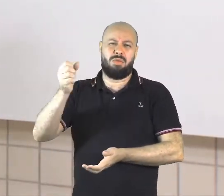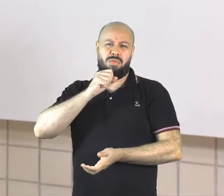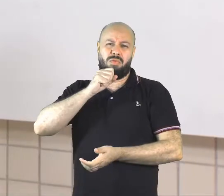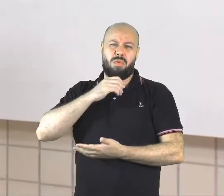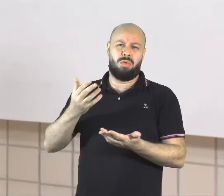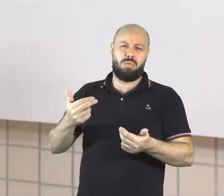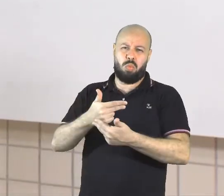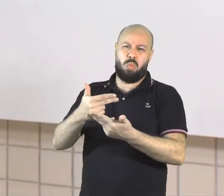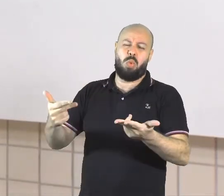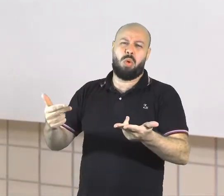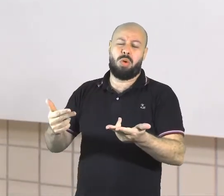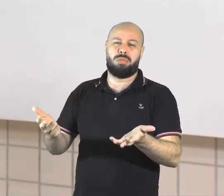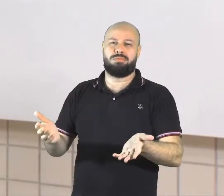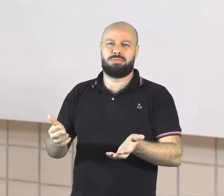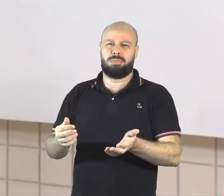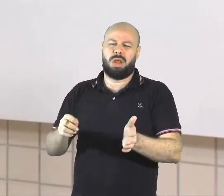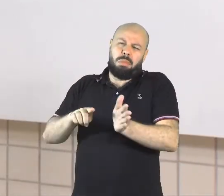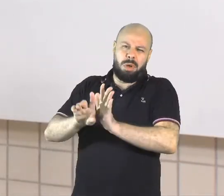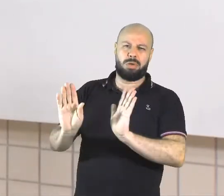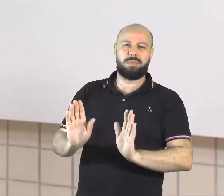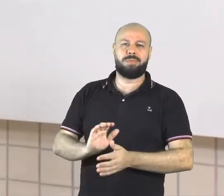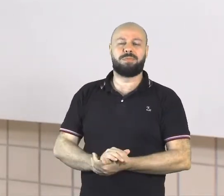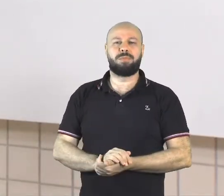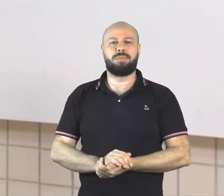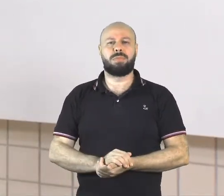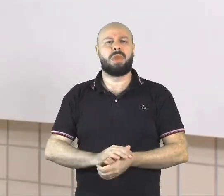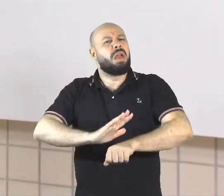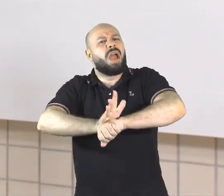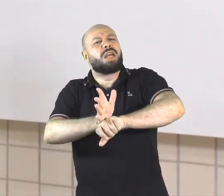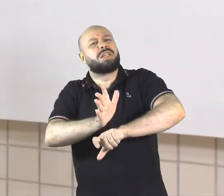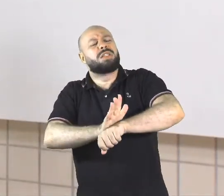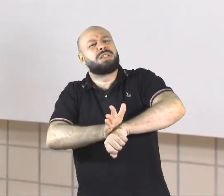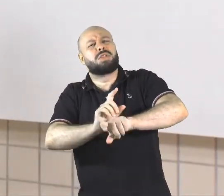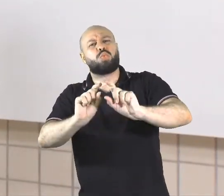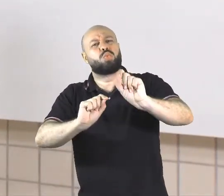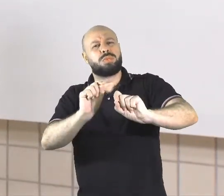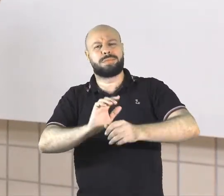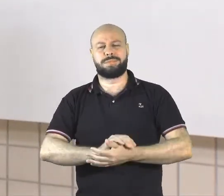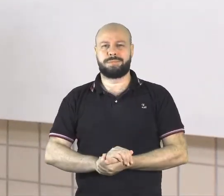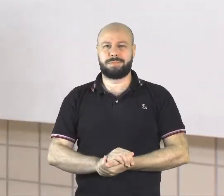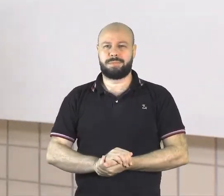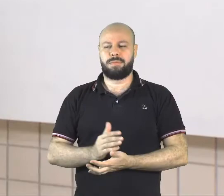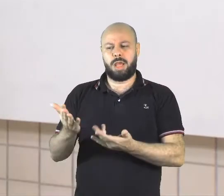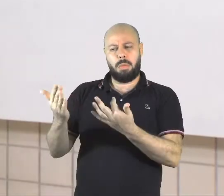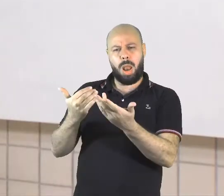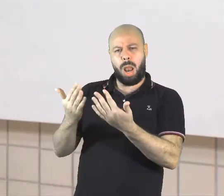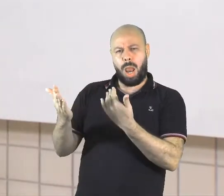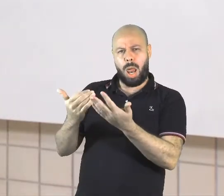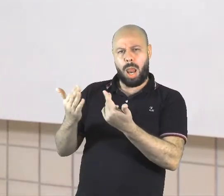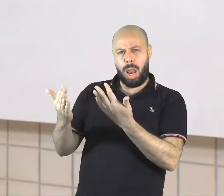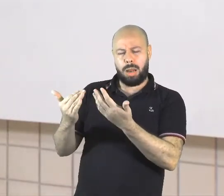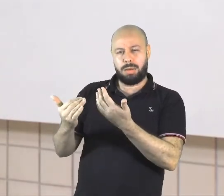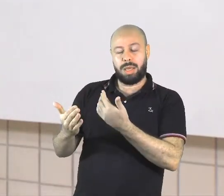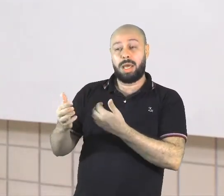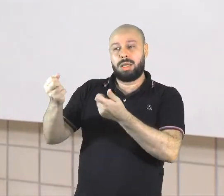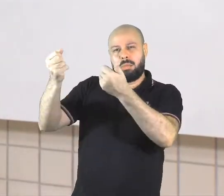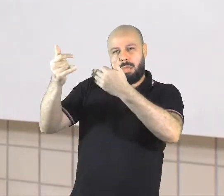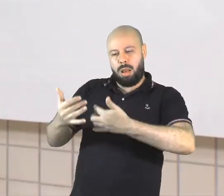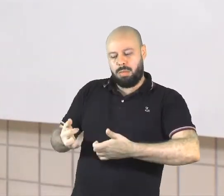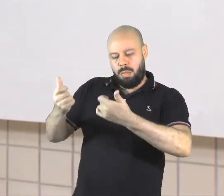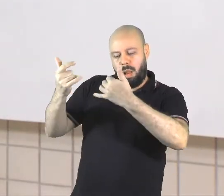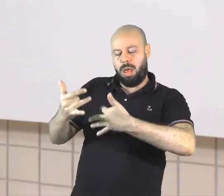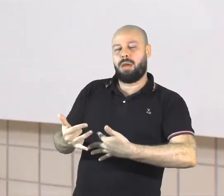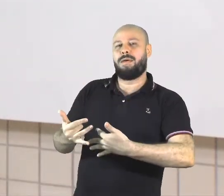velha. Pergunta o que é racismo. E aí conversa com eles para eles te explicarem.